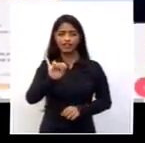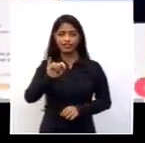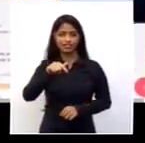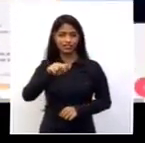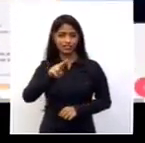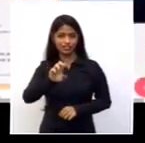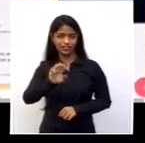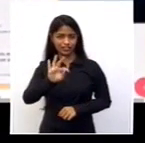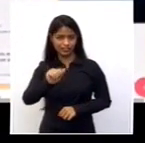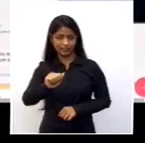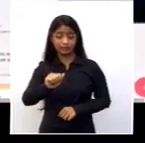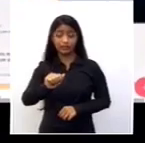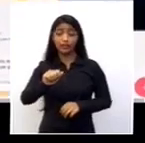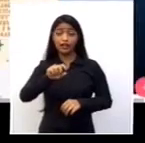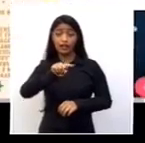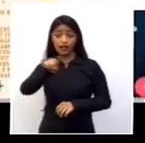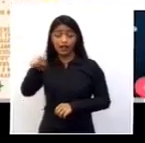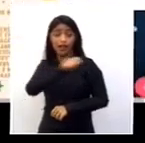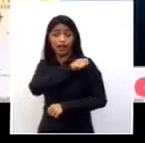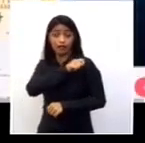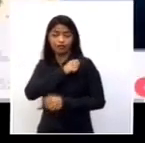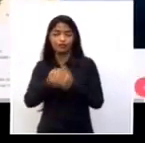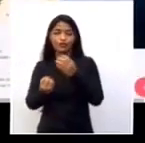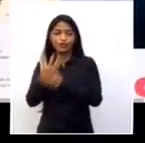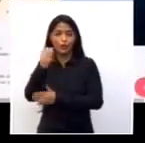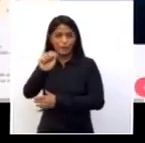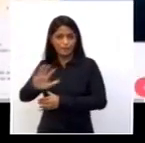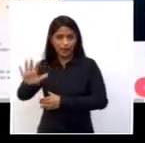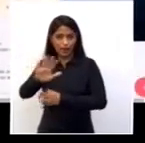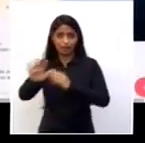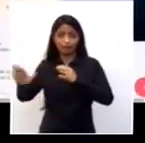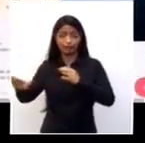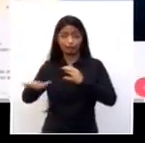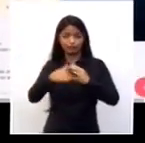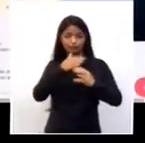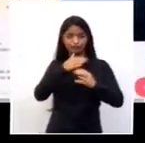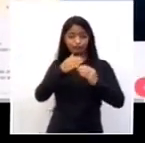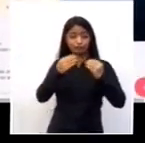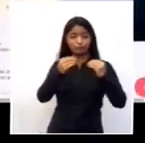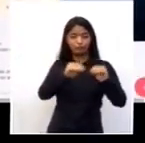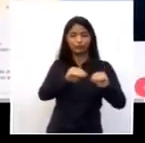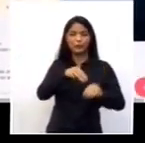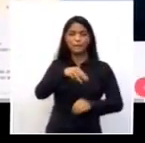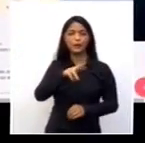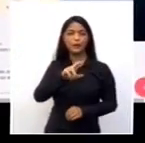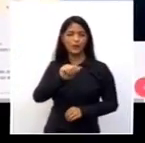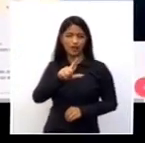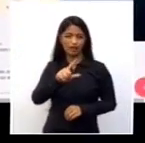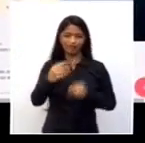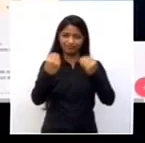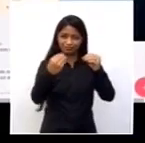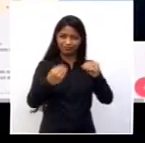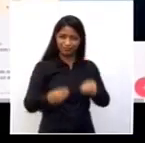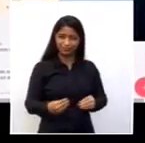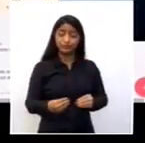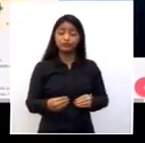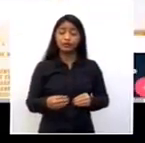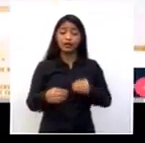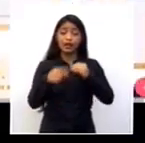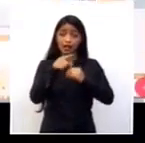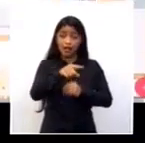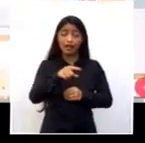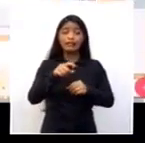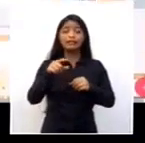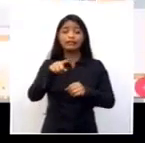imagem abordando as regras e eles publicaram aqui no mural. E através desse mural, houveram interações, né?